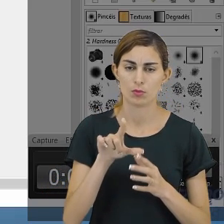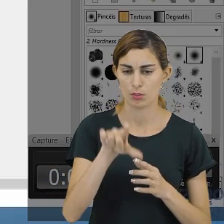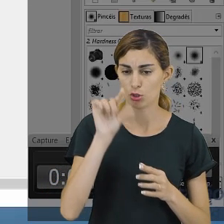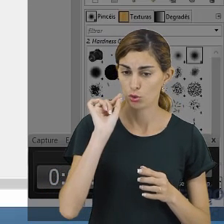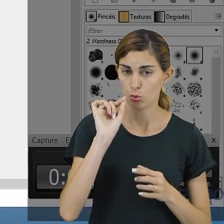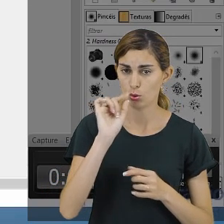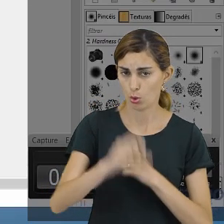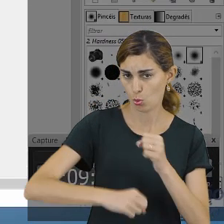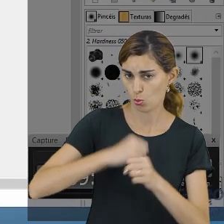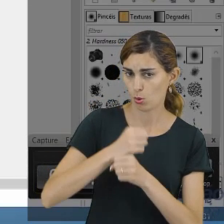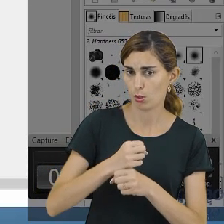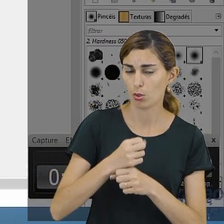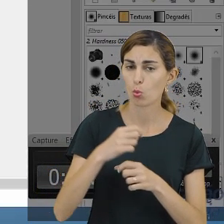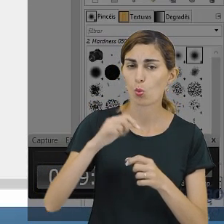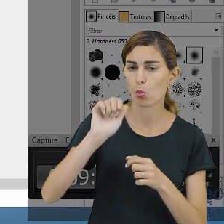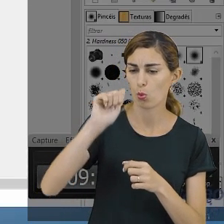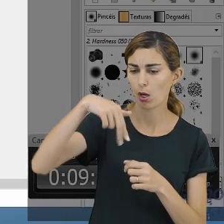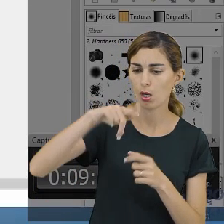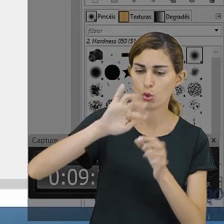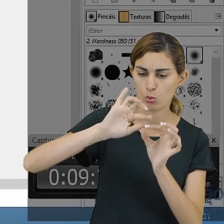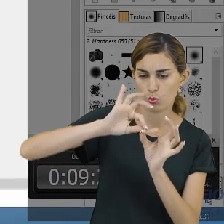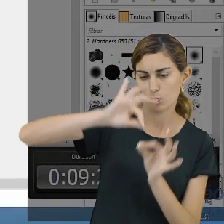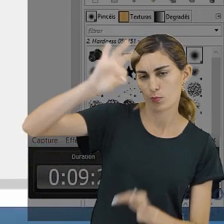Você vai escolher aqui o ângulo que você quer.